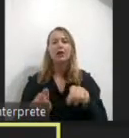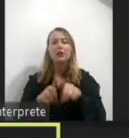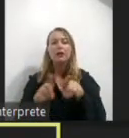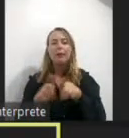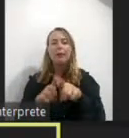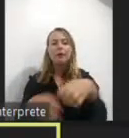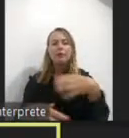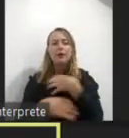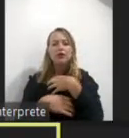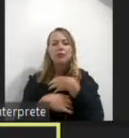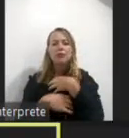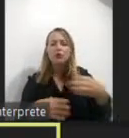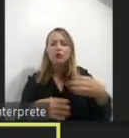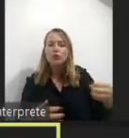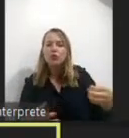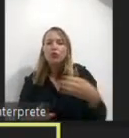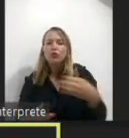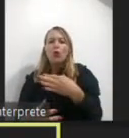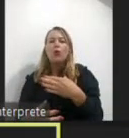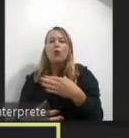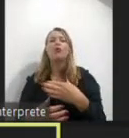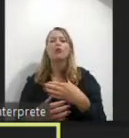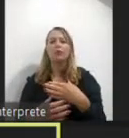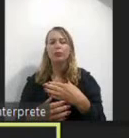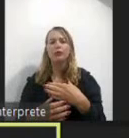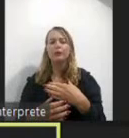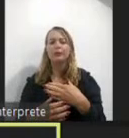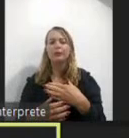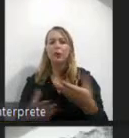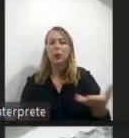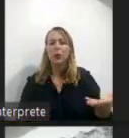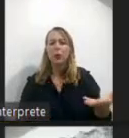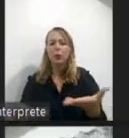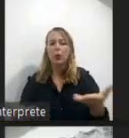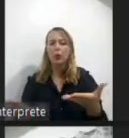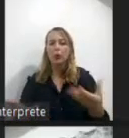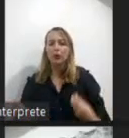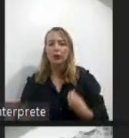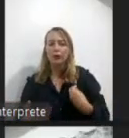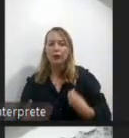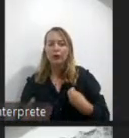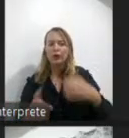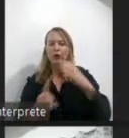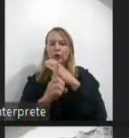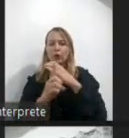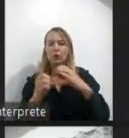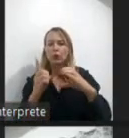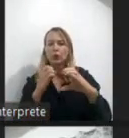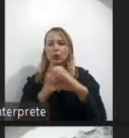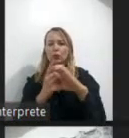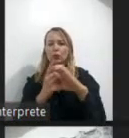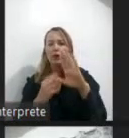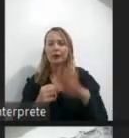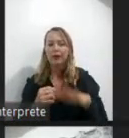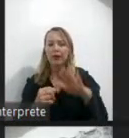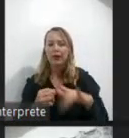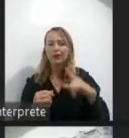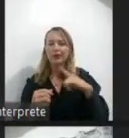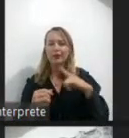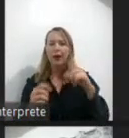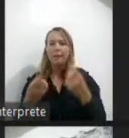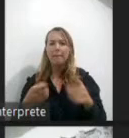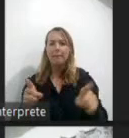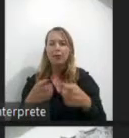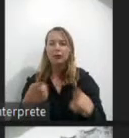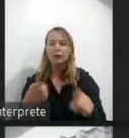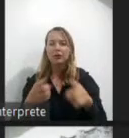renovo. Acho, hoje eu tive no culto da parte da tarde, tem aquela música do renovo, eu quero